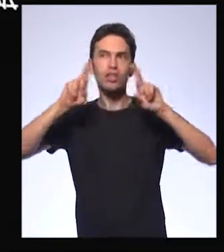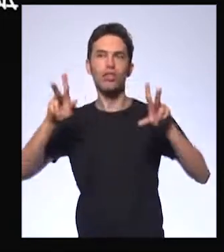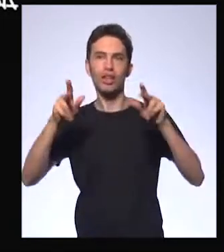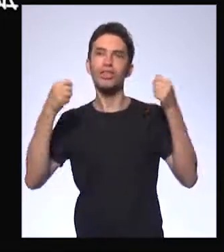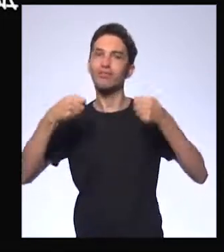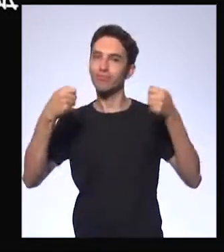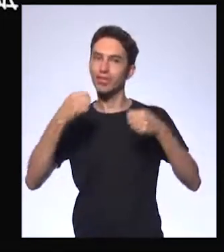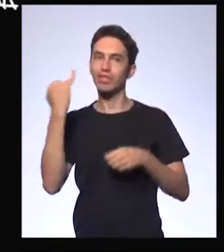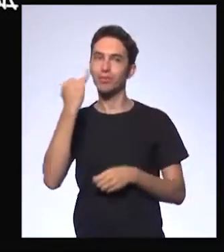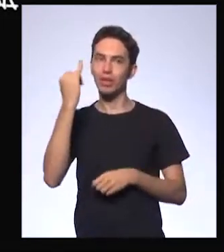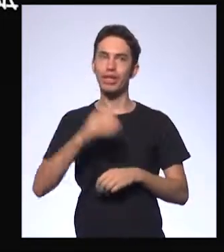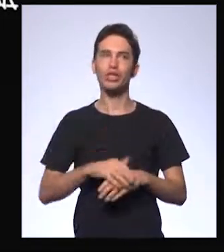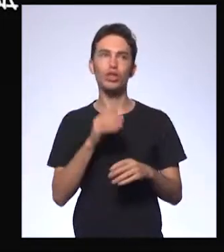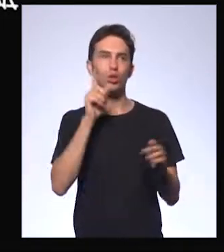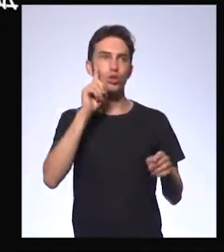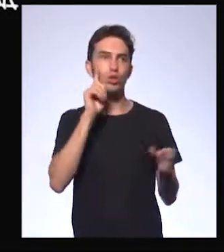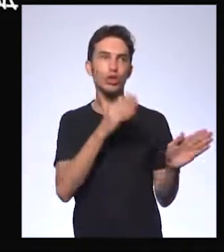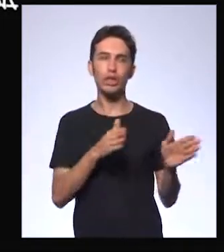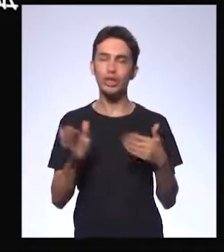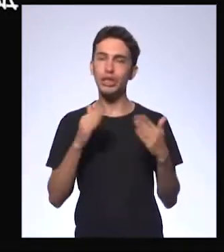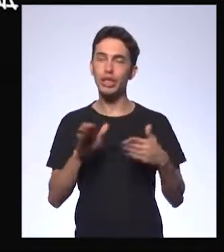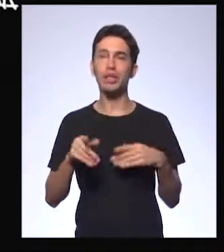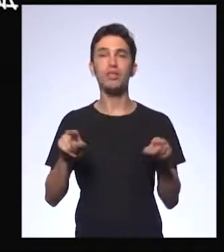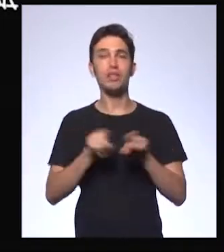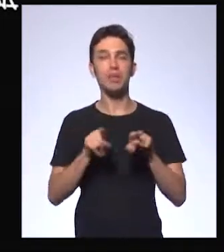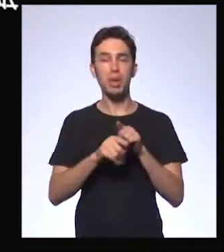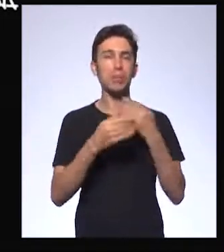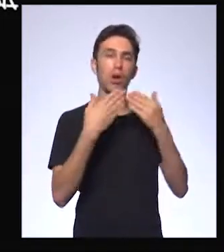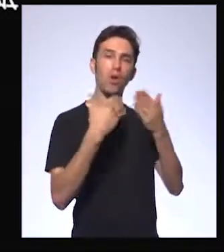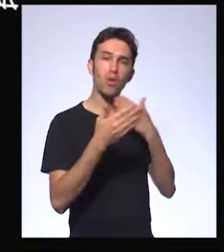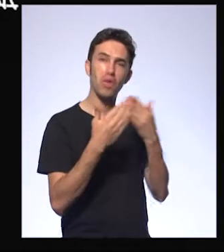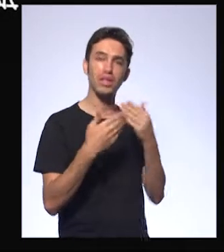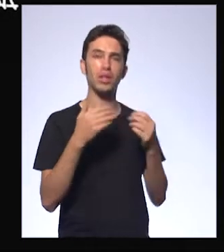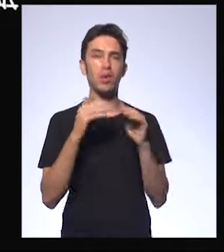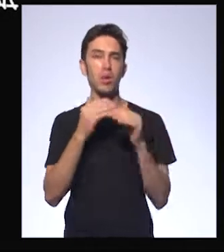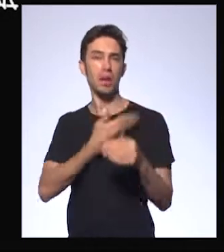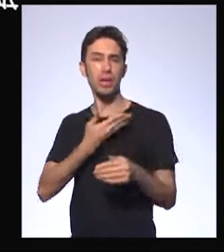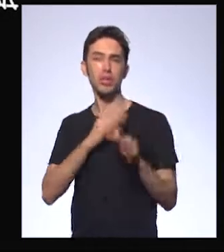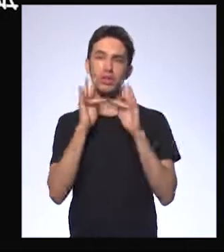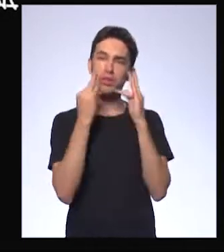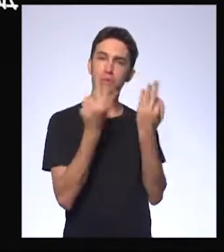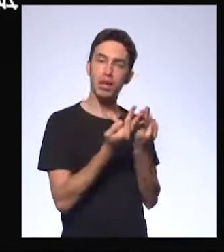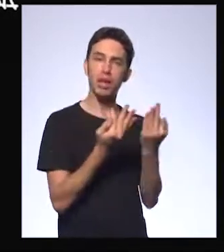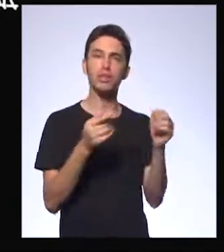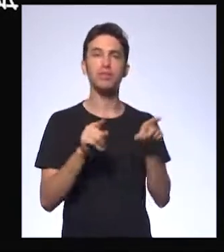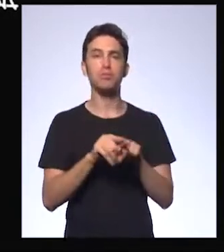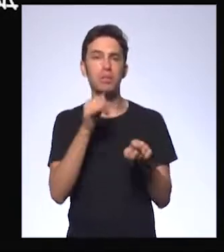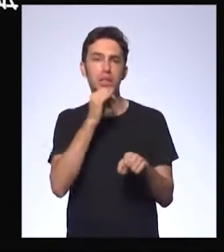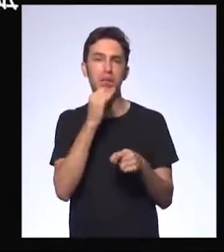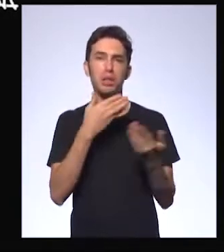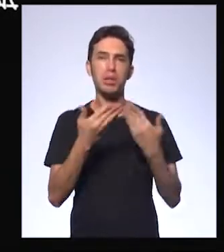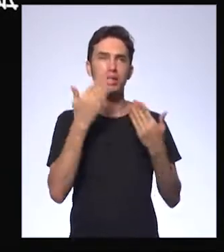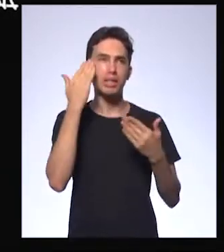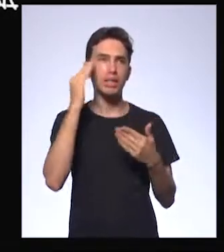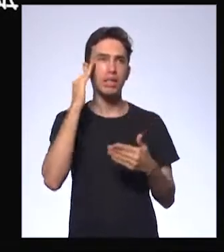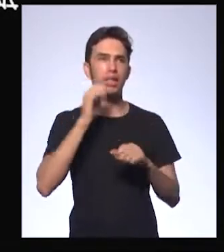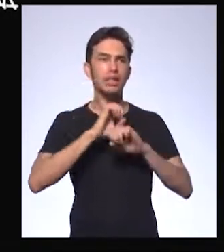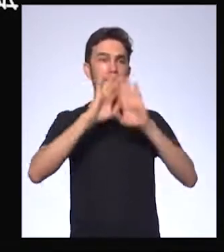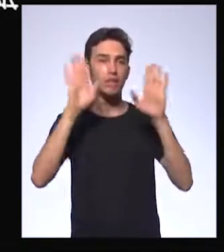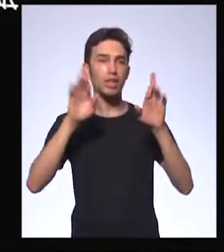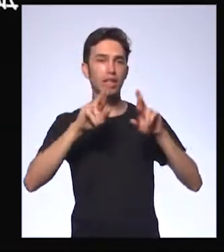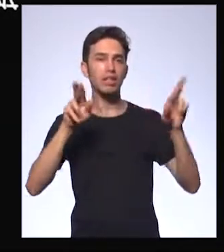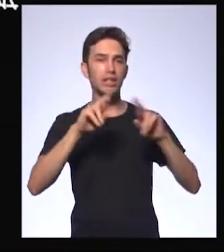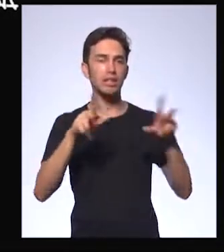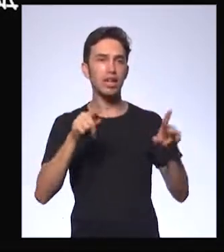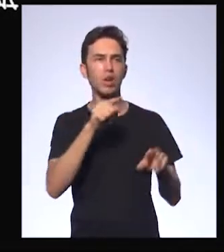diferenciar essas duas coisas no dia a dia, tanto para conversas com amigos e familiares, por exemplo, para a gente conseguir diferenciar quando a